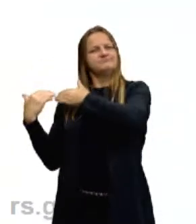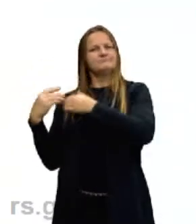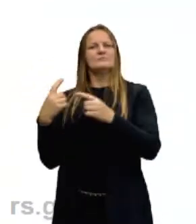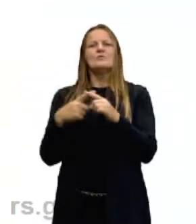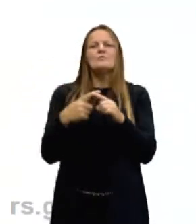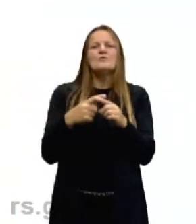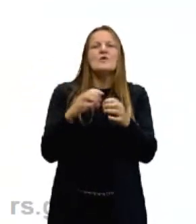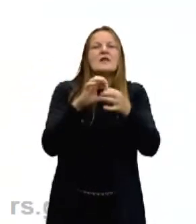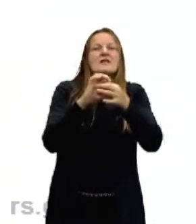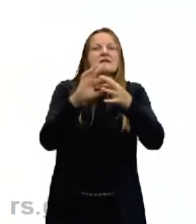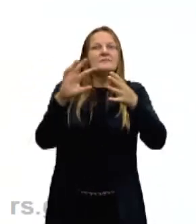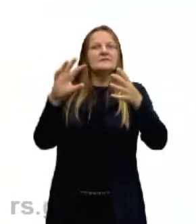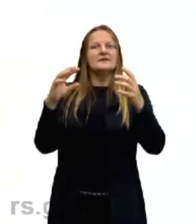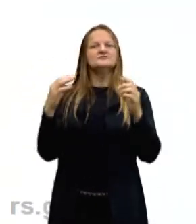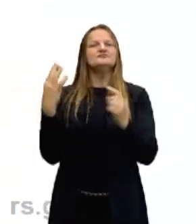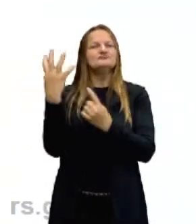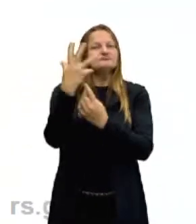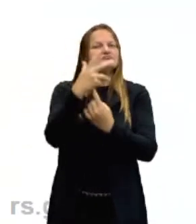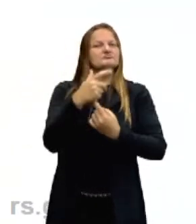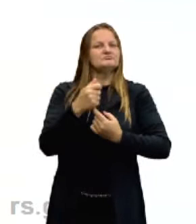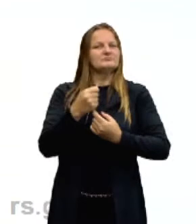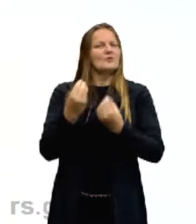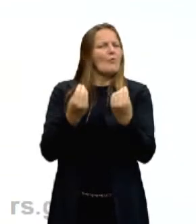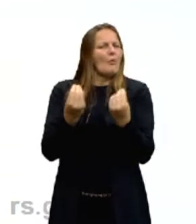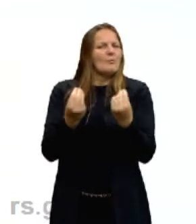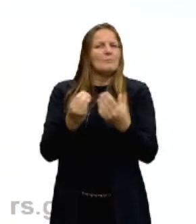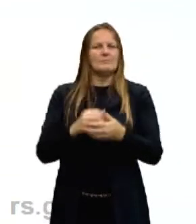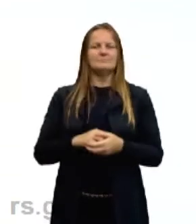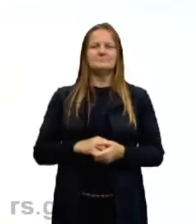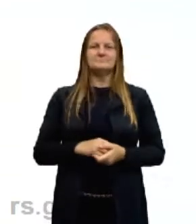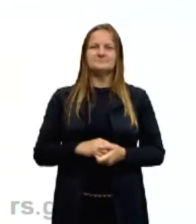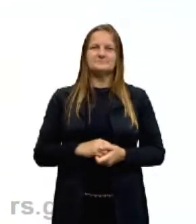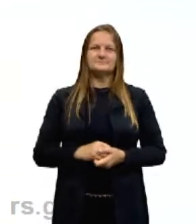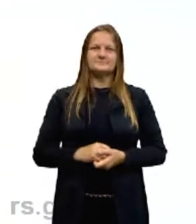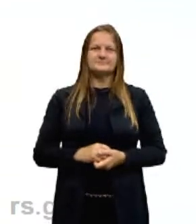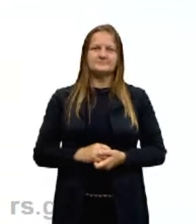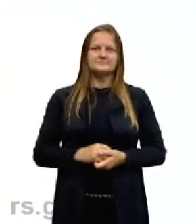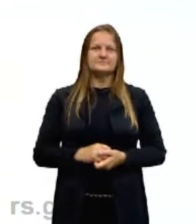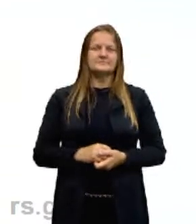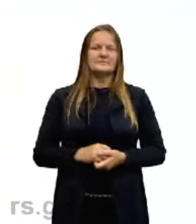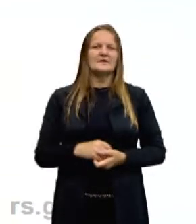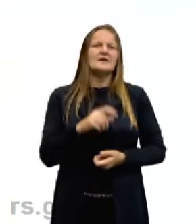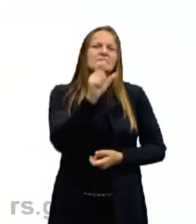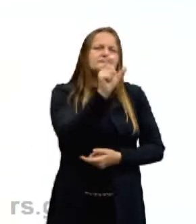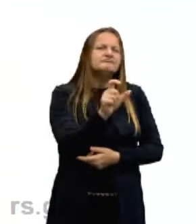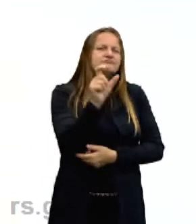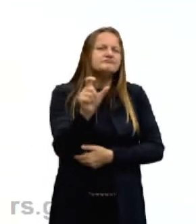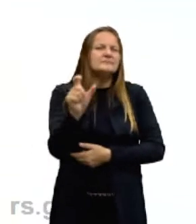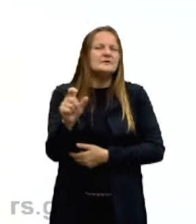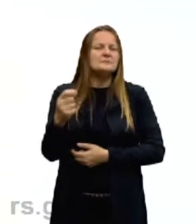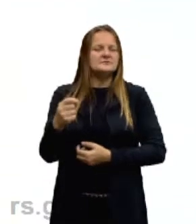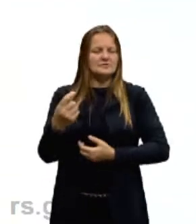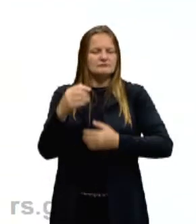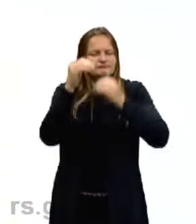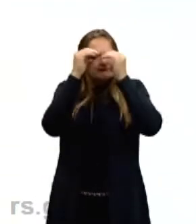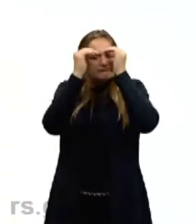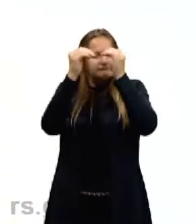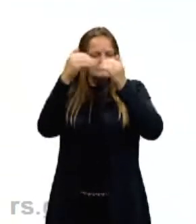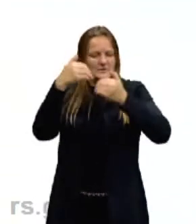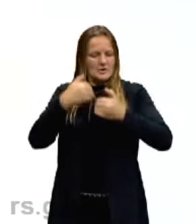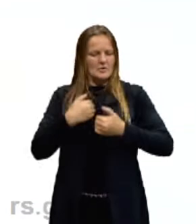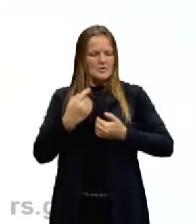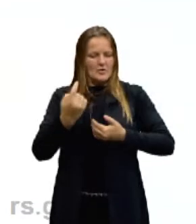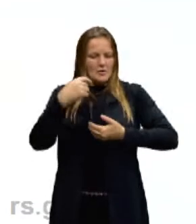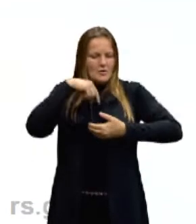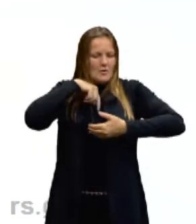uma liberdade artística no sentido de e a gente deve obedecer o interior e